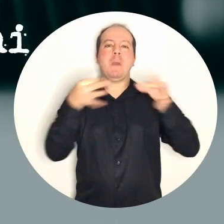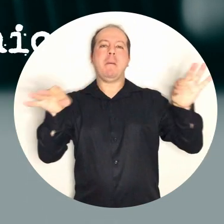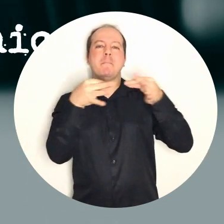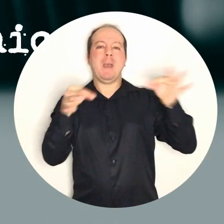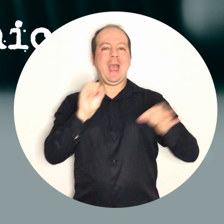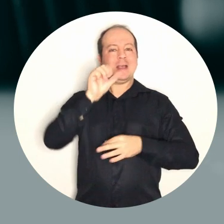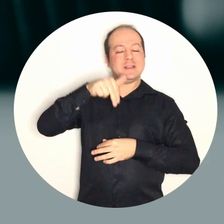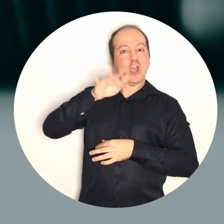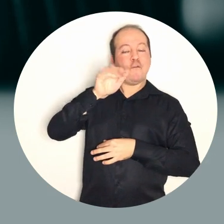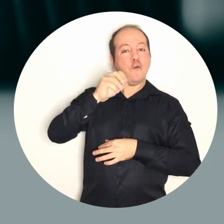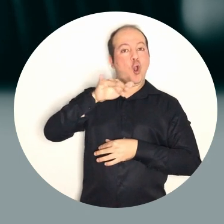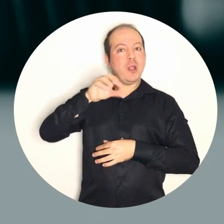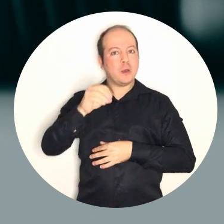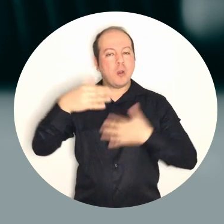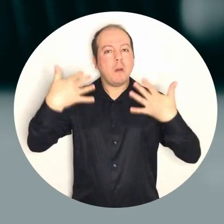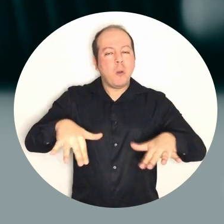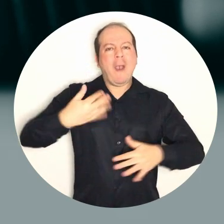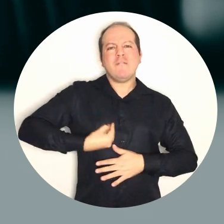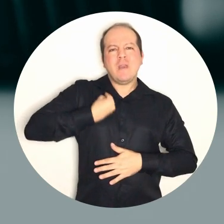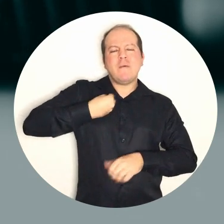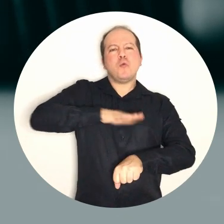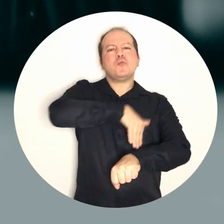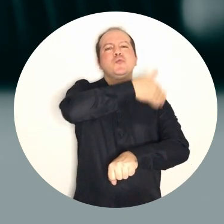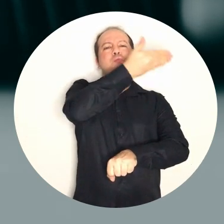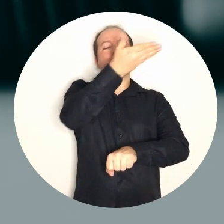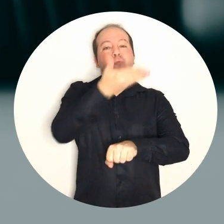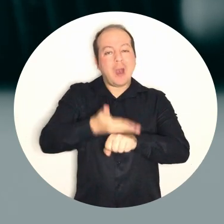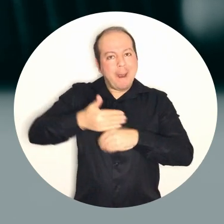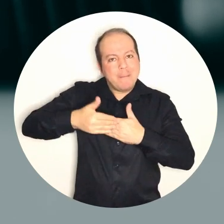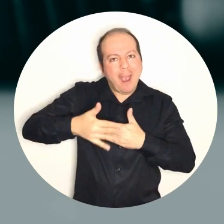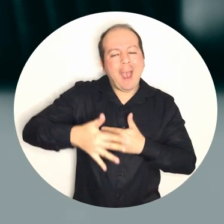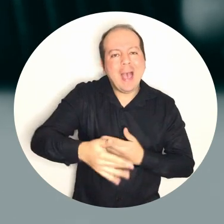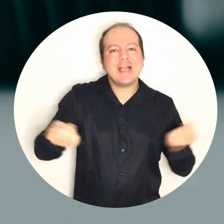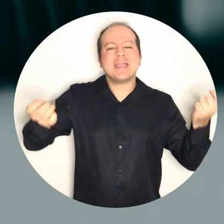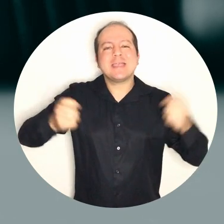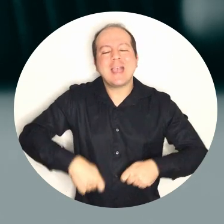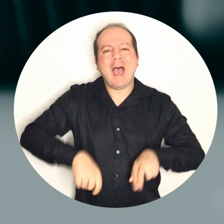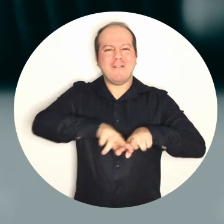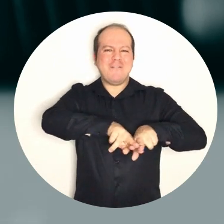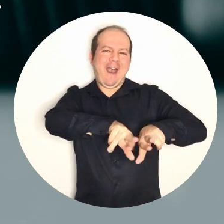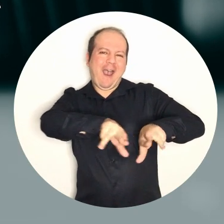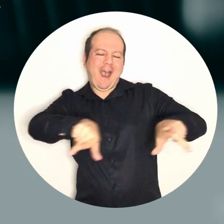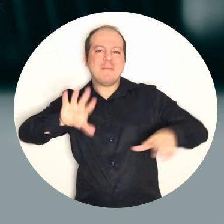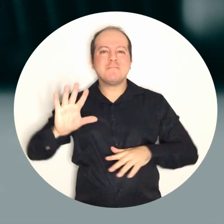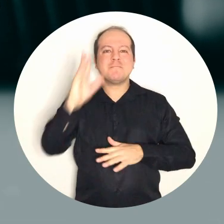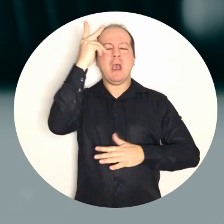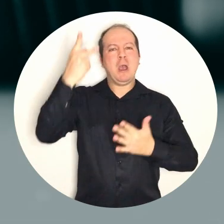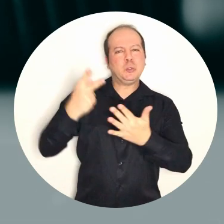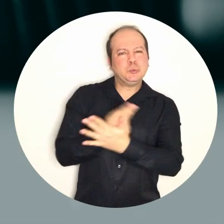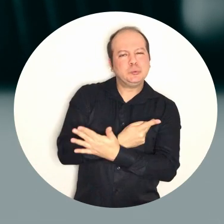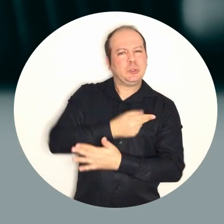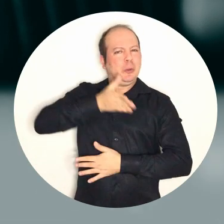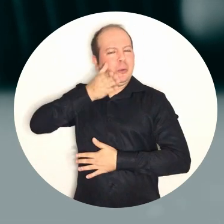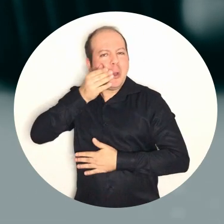concertos sinfônicos. É preciso que viva e que dure. Da sua existência, poderão decorrer tantos